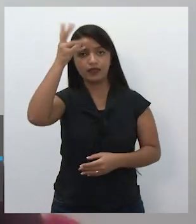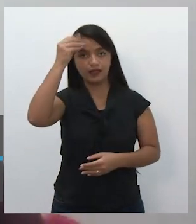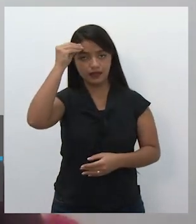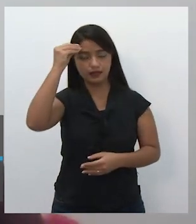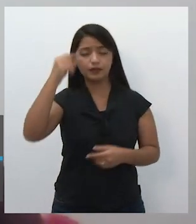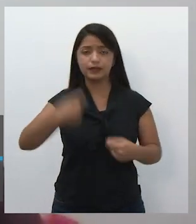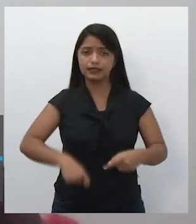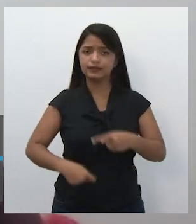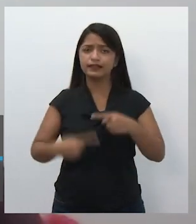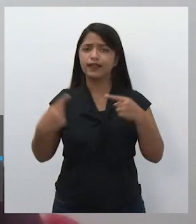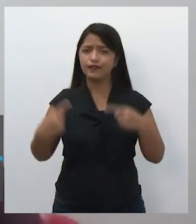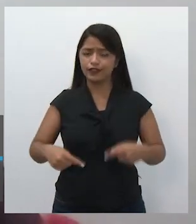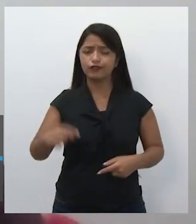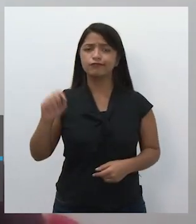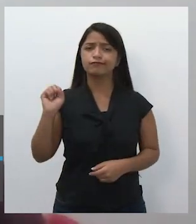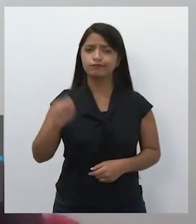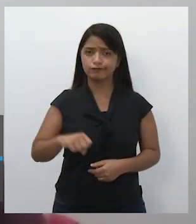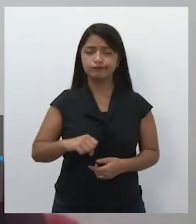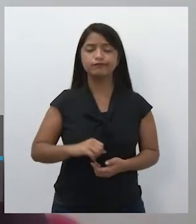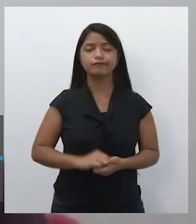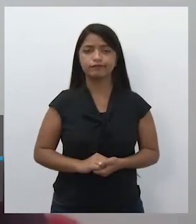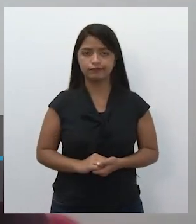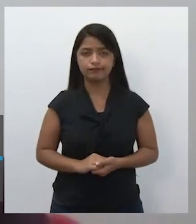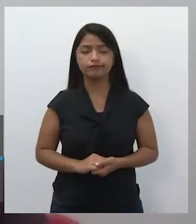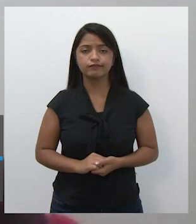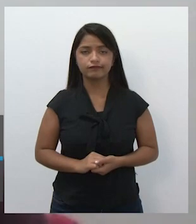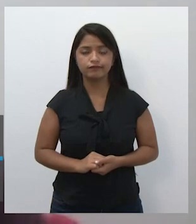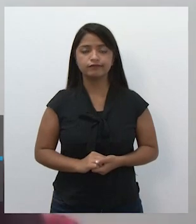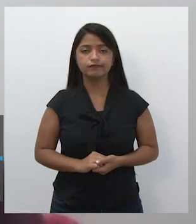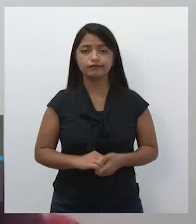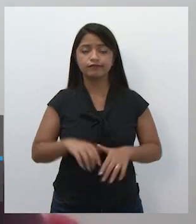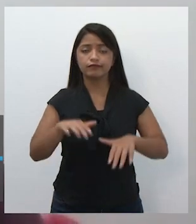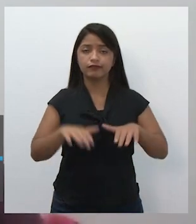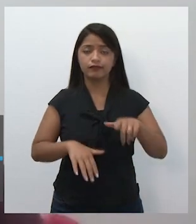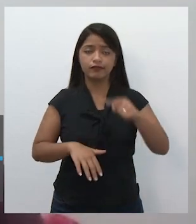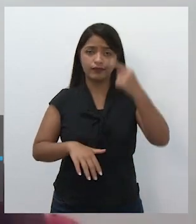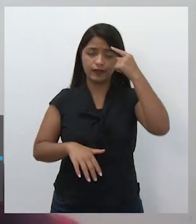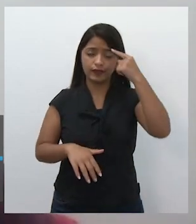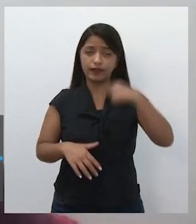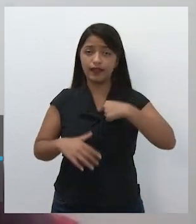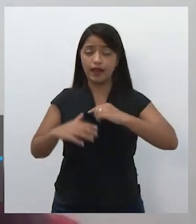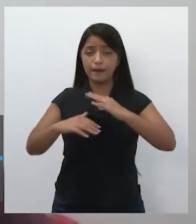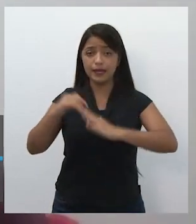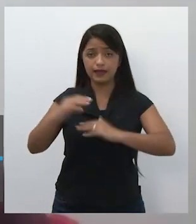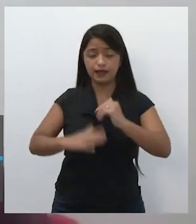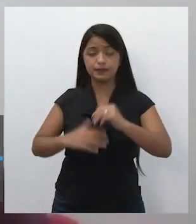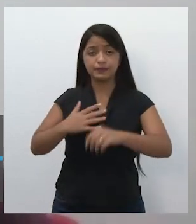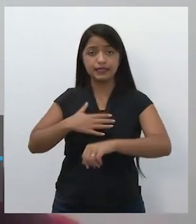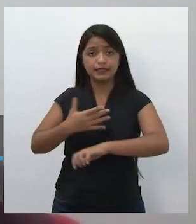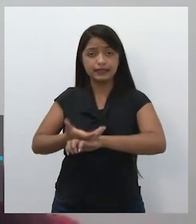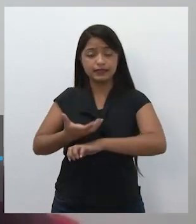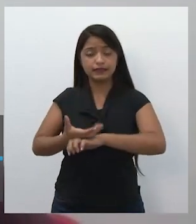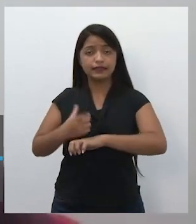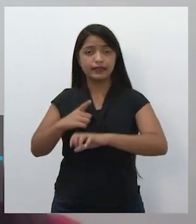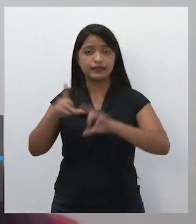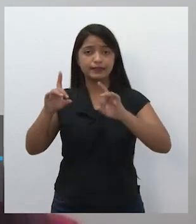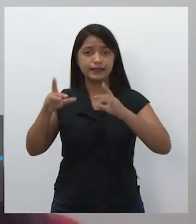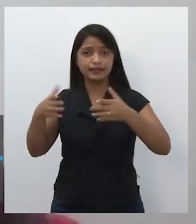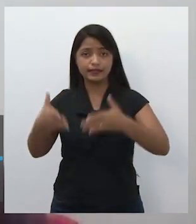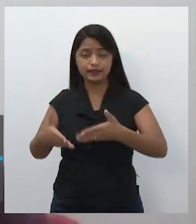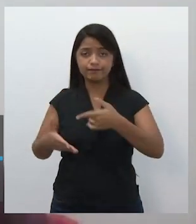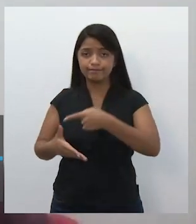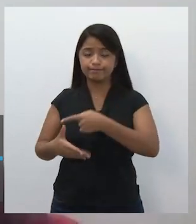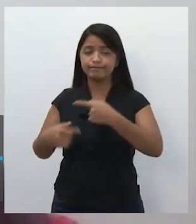desafio, sim, porque a gente trabalhava muito com, eu tenho habilidade específica do meu componente, eu tenho que trabalhar